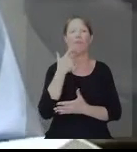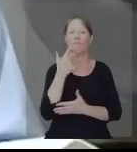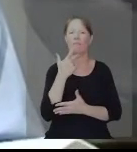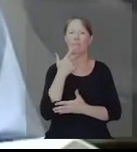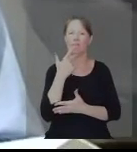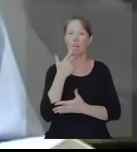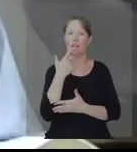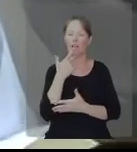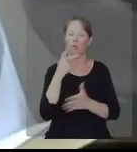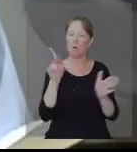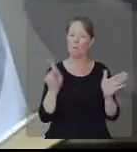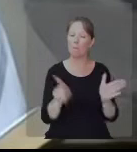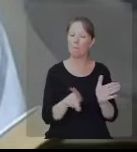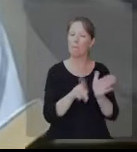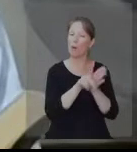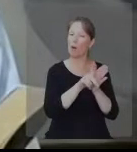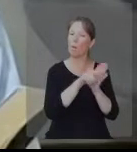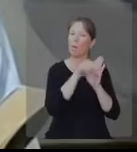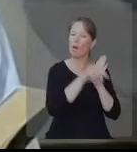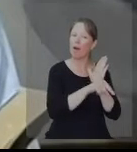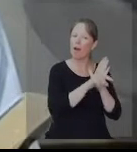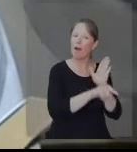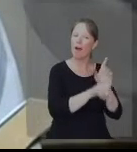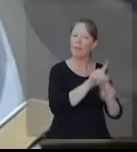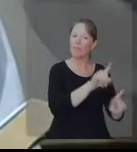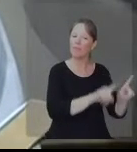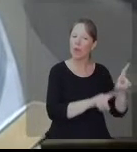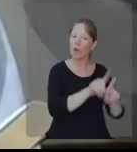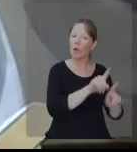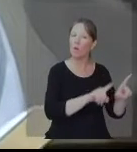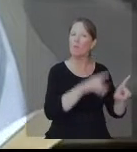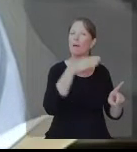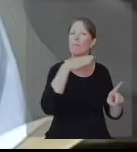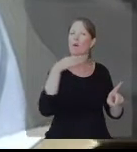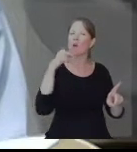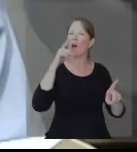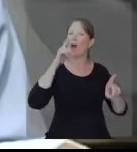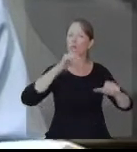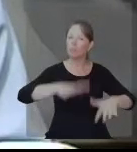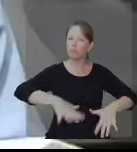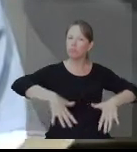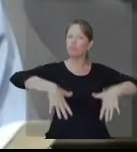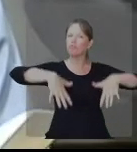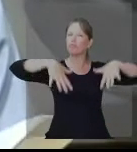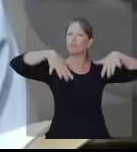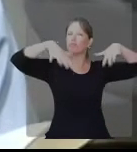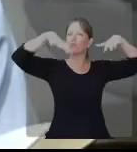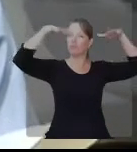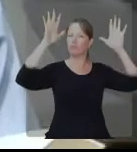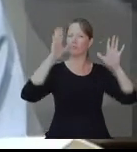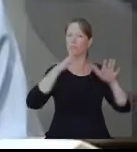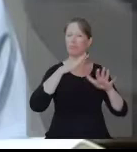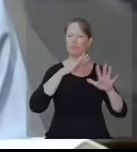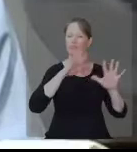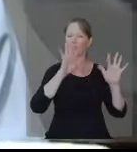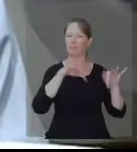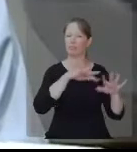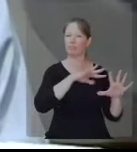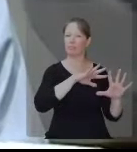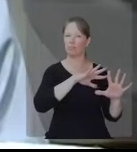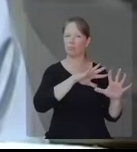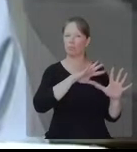mencionando-se especificamente aqueles que foram condenados ali no dilúvio, né?